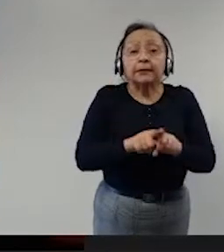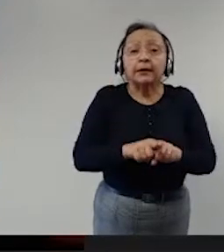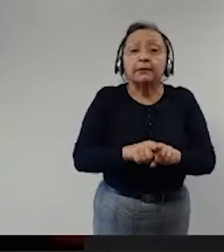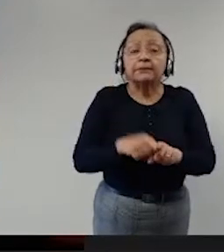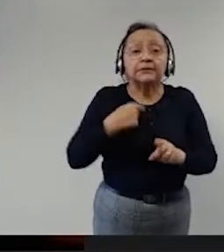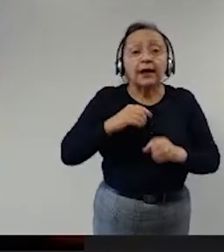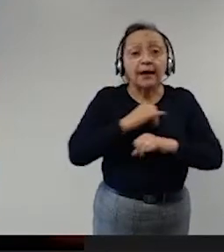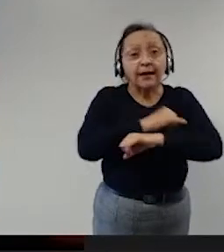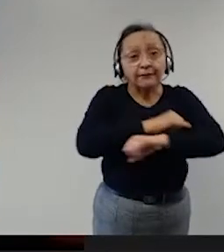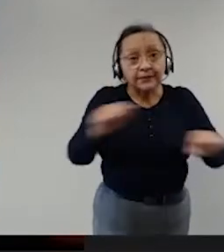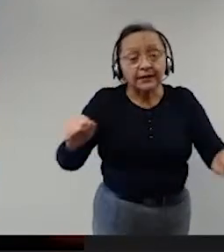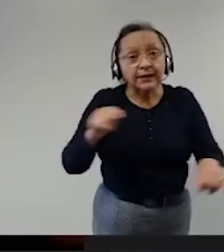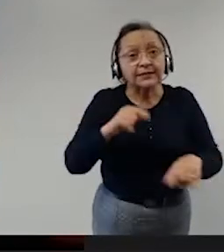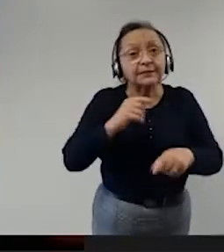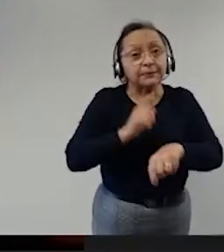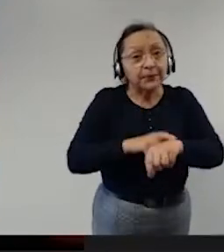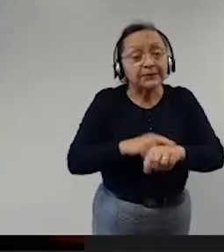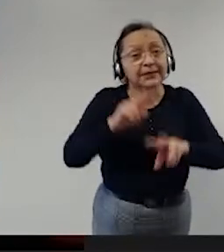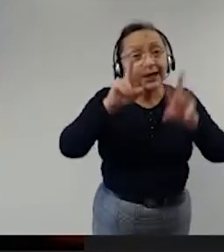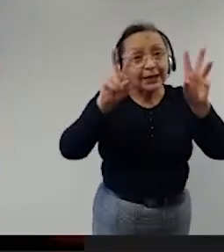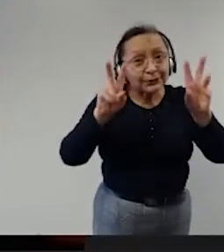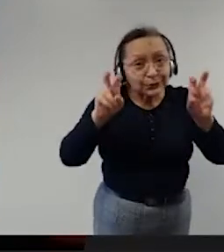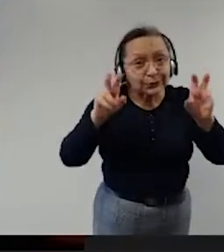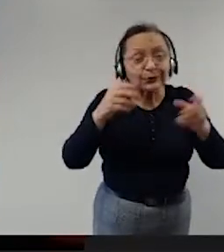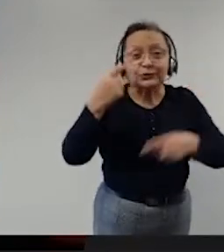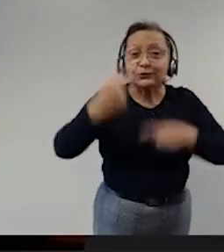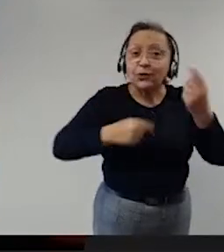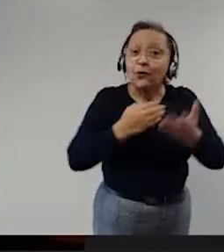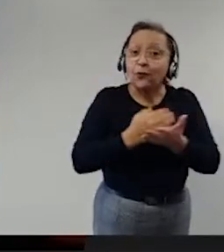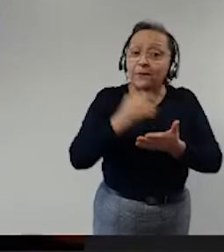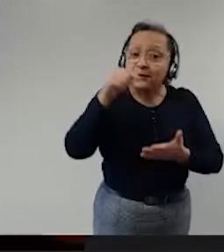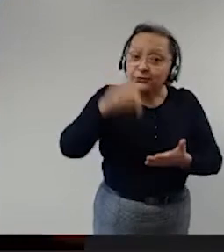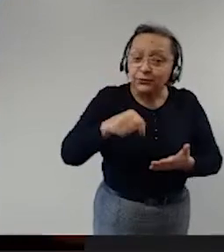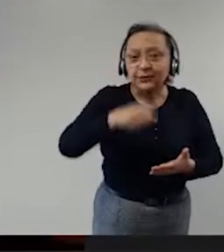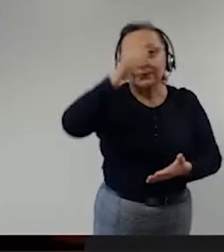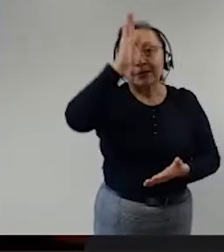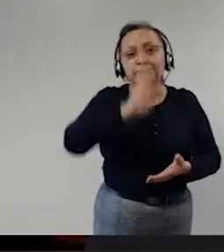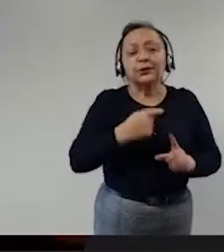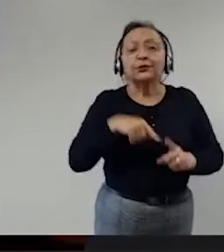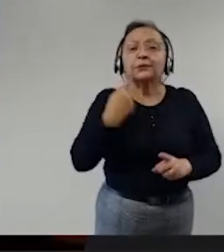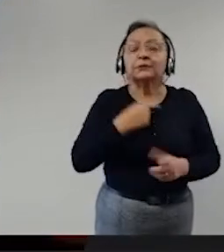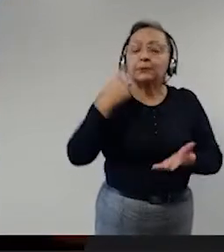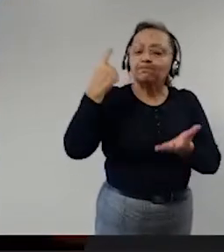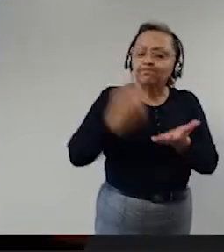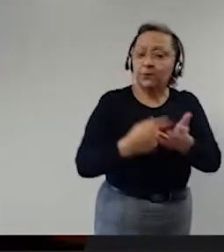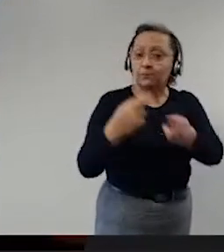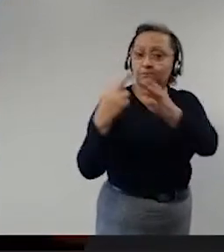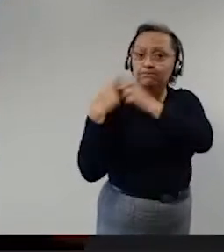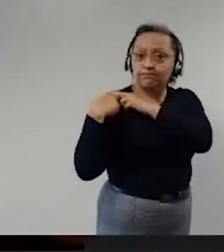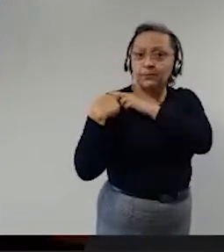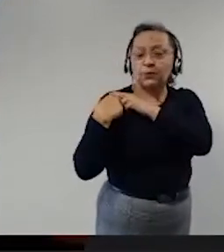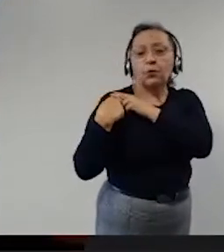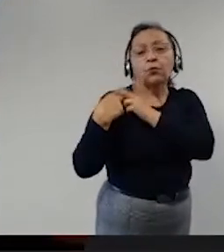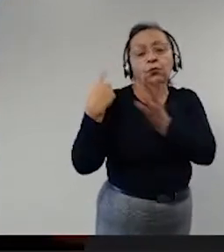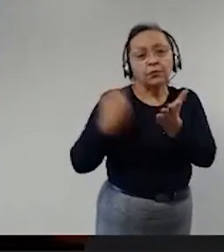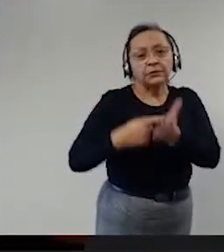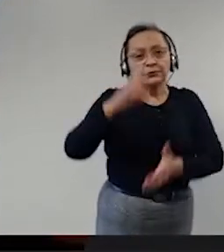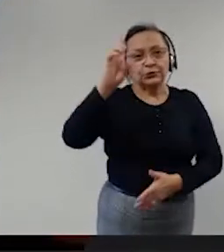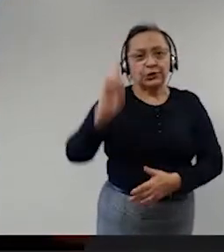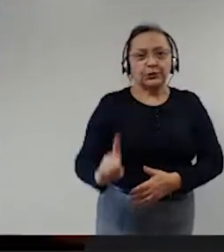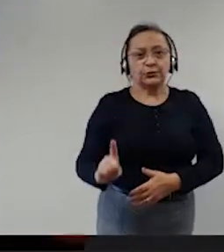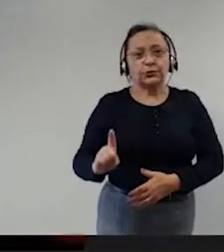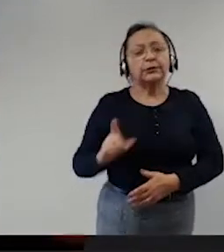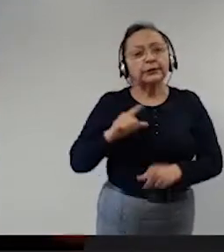Brasil inteiro exatamente porque nós temos que ter compromisso com o Estado Democrático de Direito, nós temos que ter compromisso